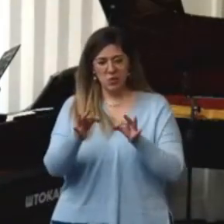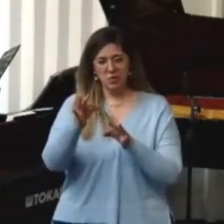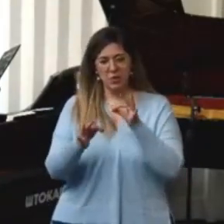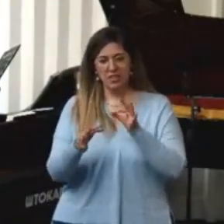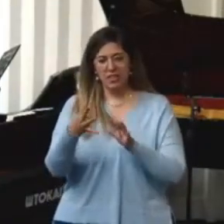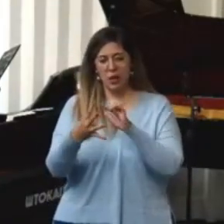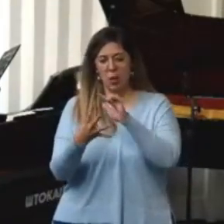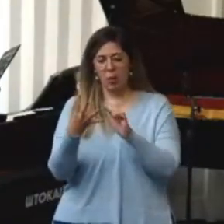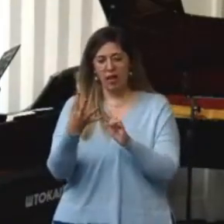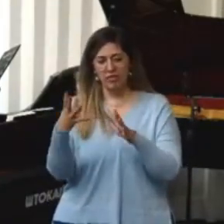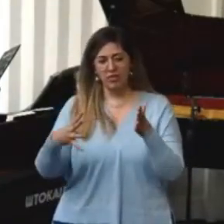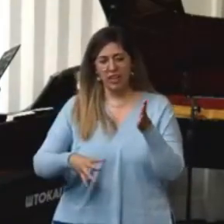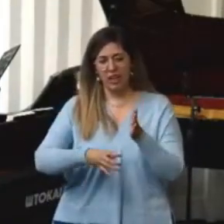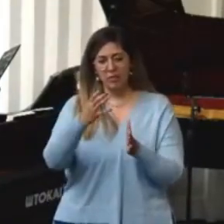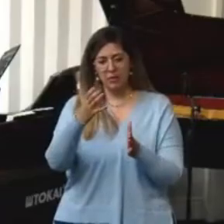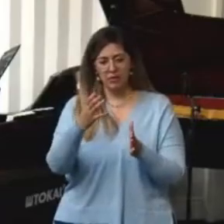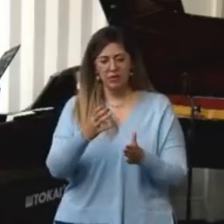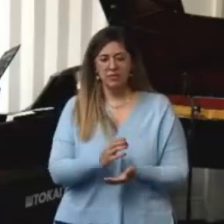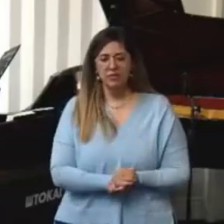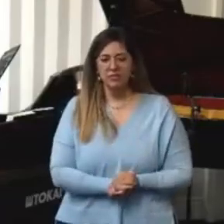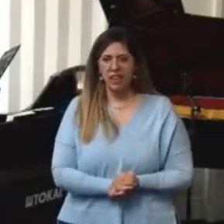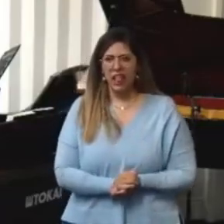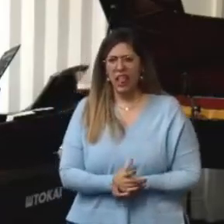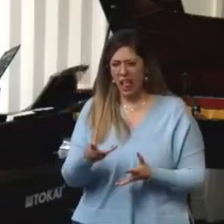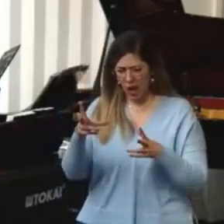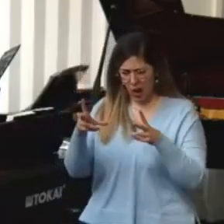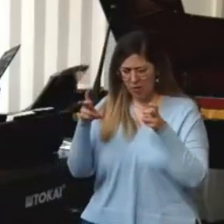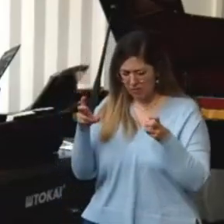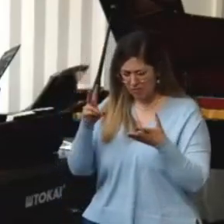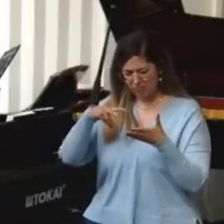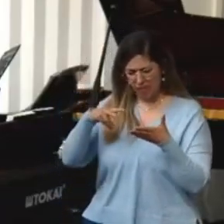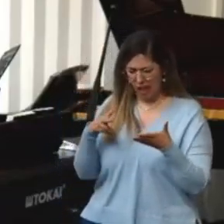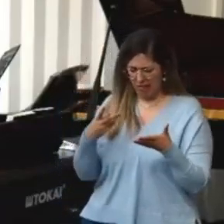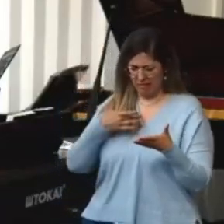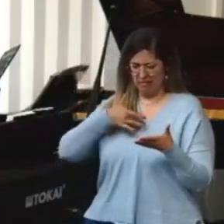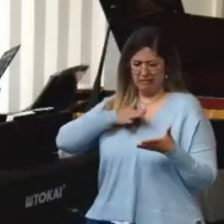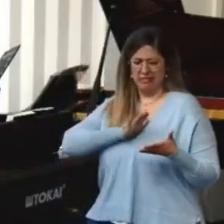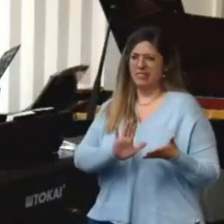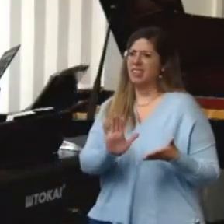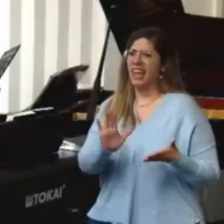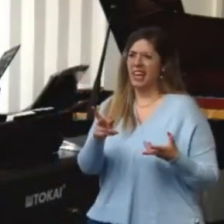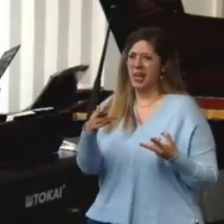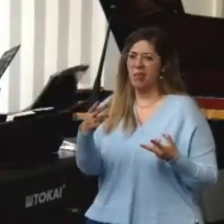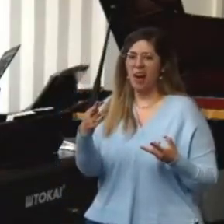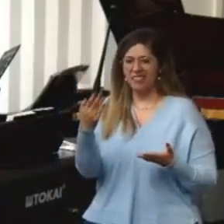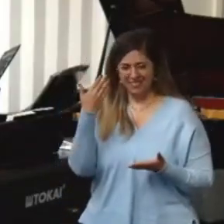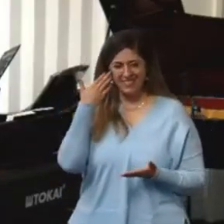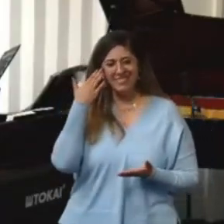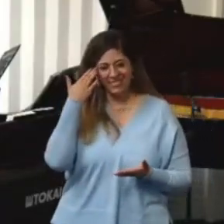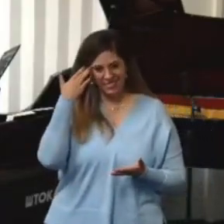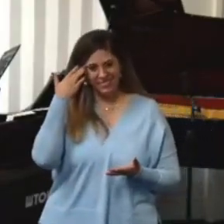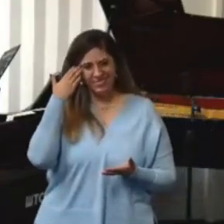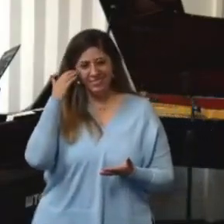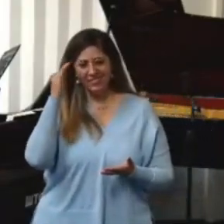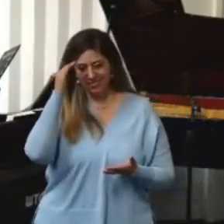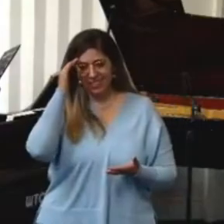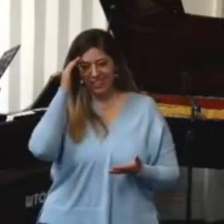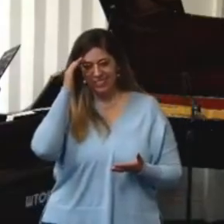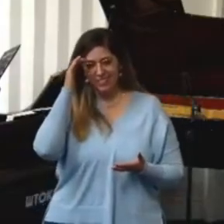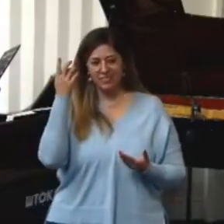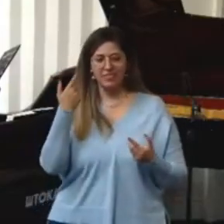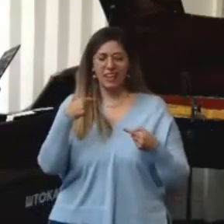Juízes, olhar e falar assim, Deus me livre de ser como esse homem. E então,